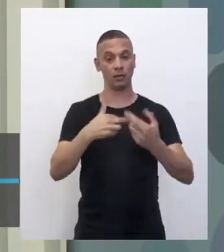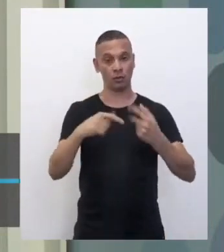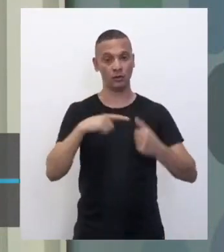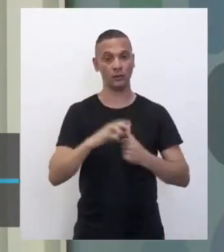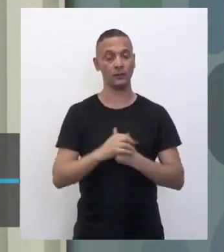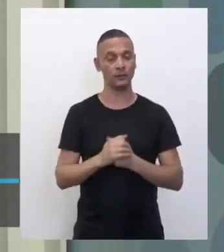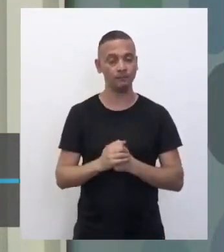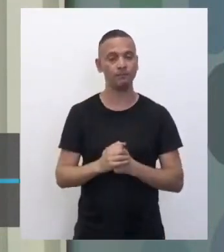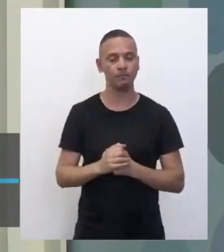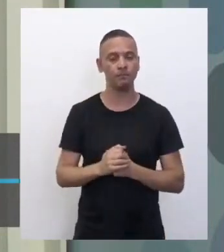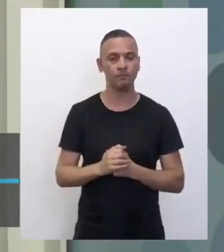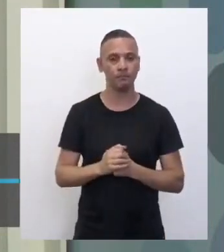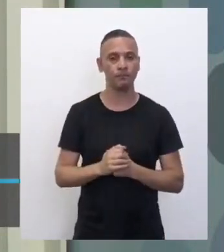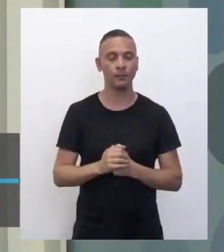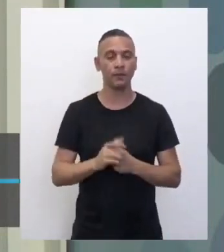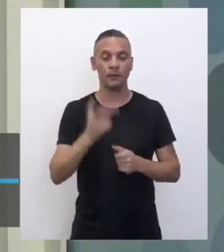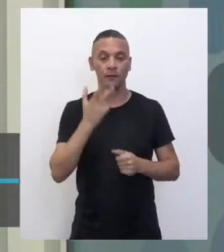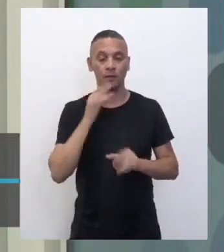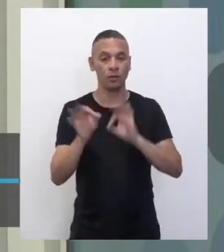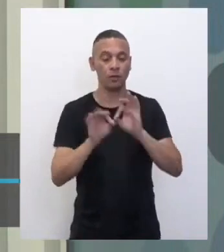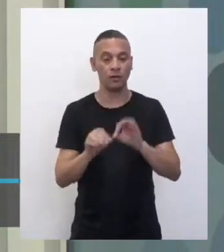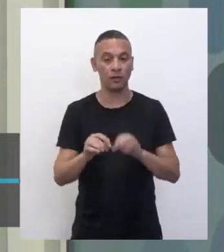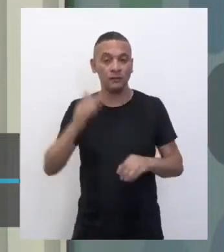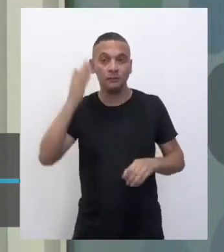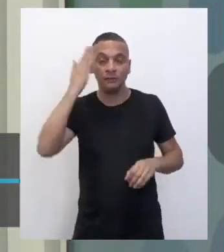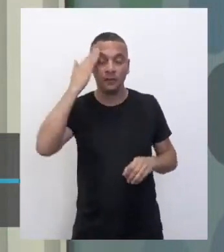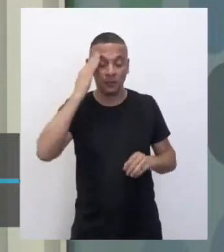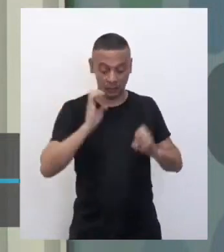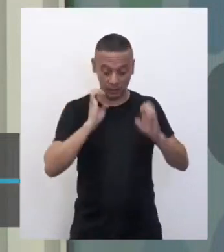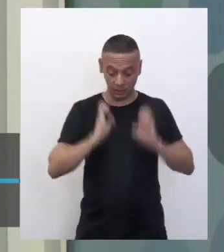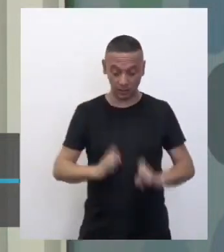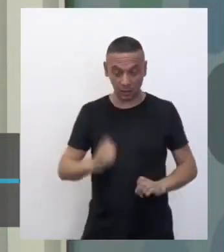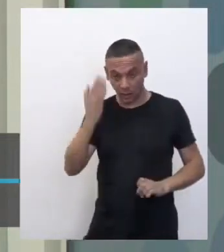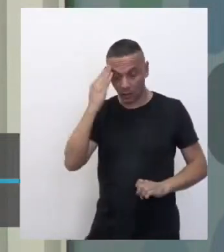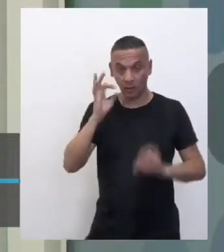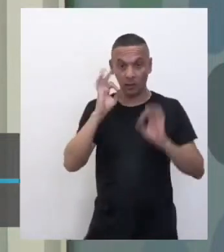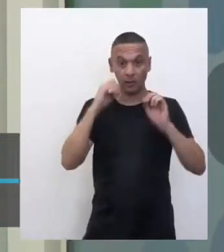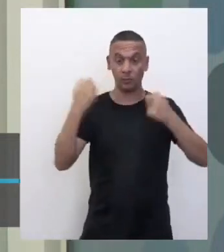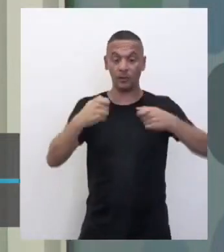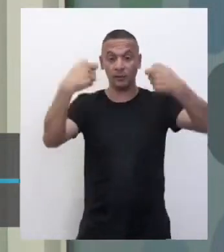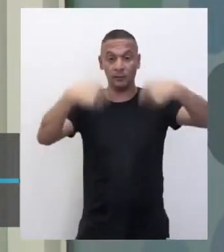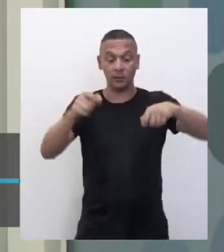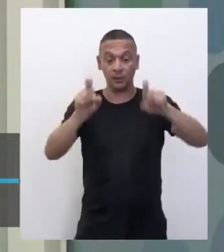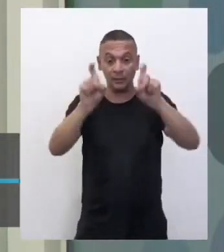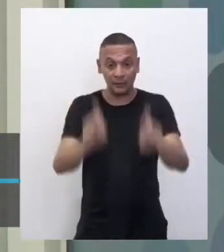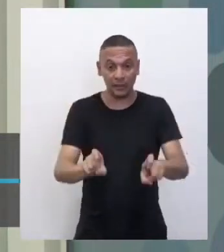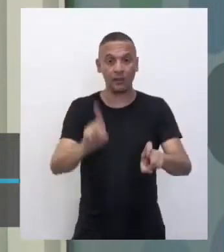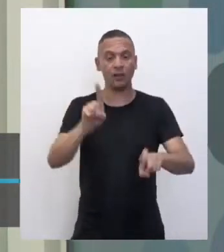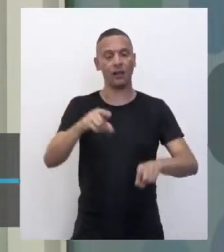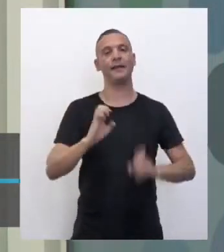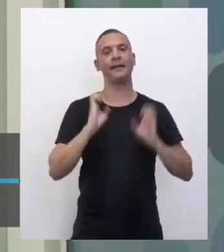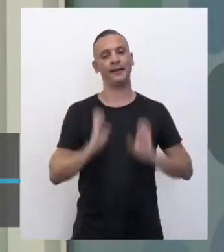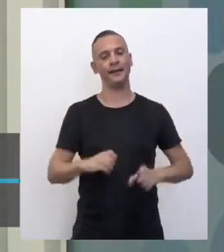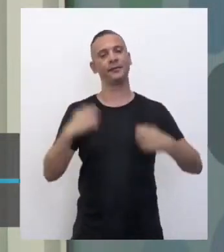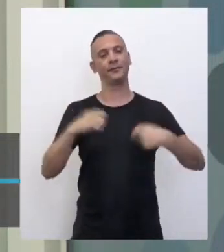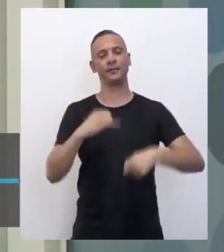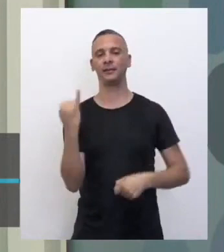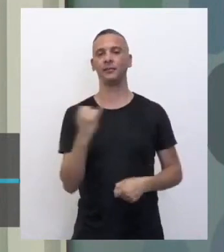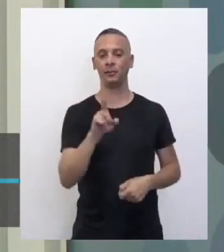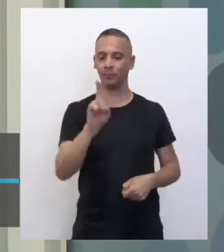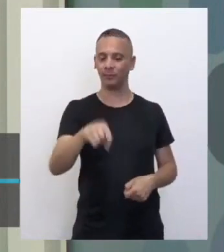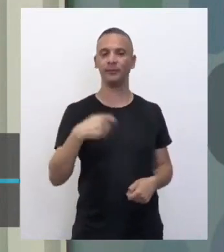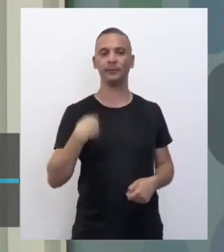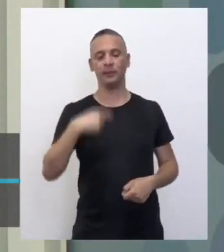gente falou aqui sobre ética, mas o grande objetivo aqui não é entender a ética, é ser ético. E sendo ético, intervir, agir de